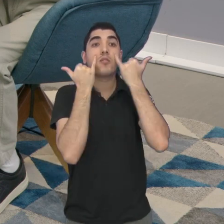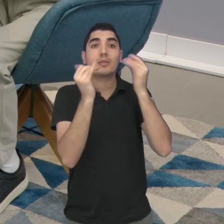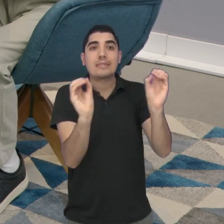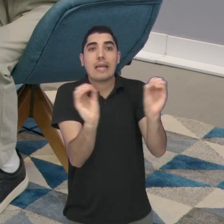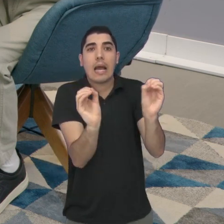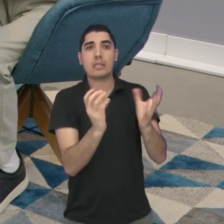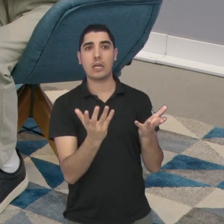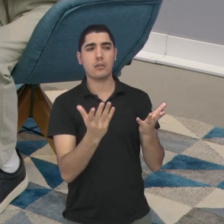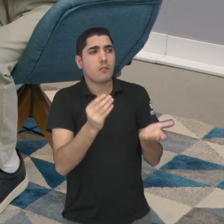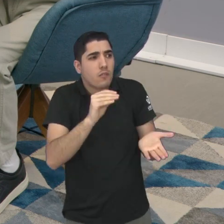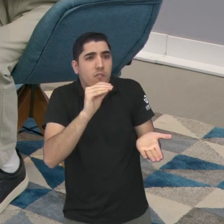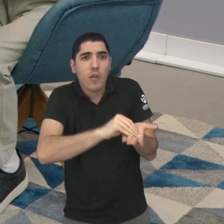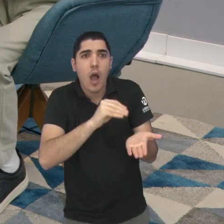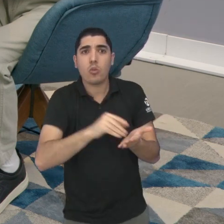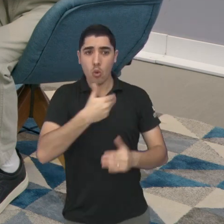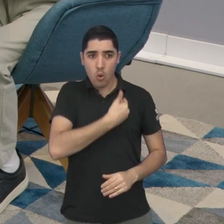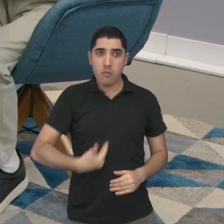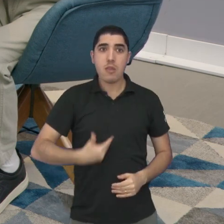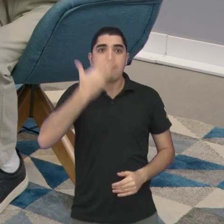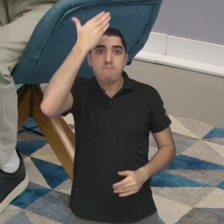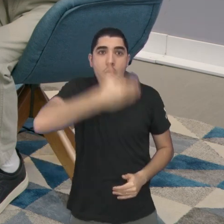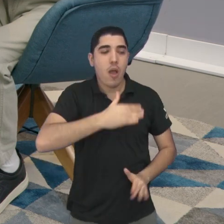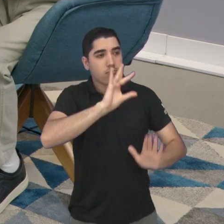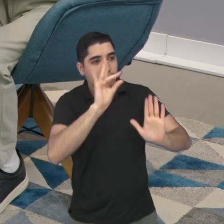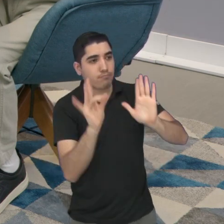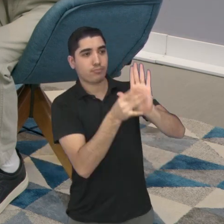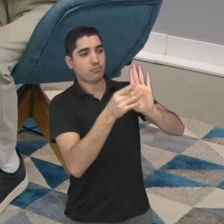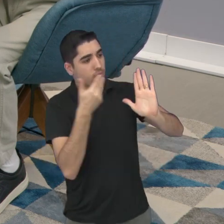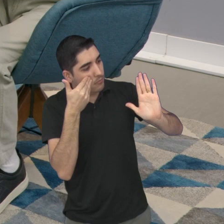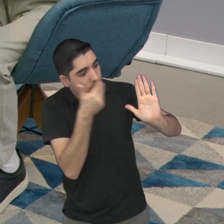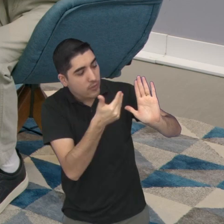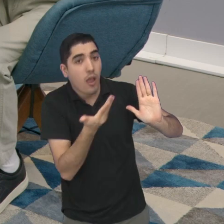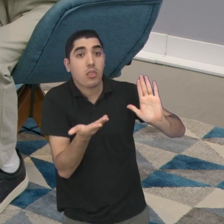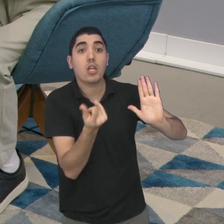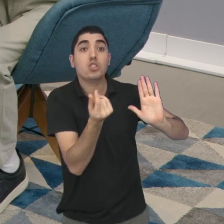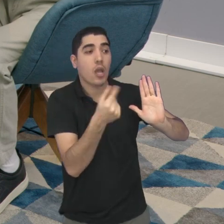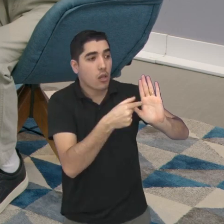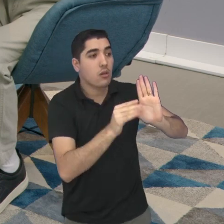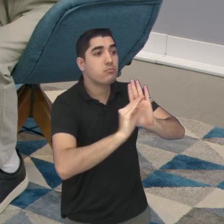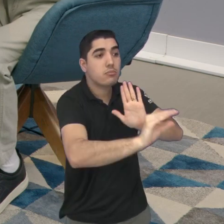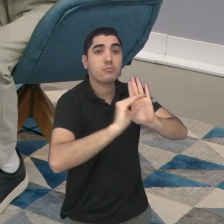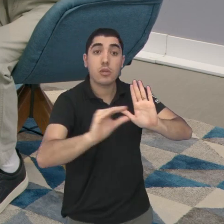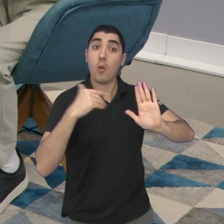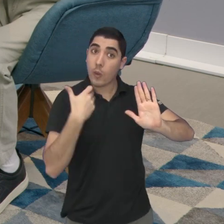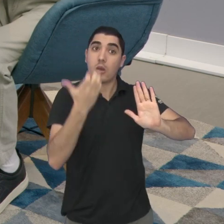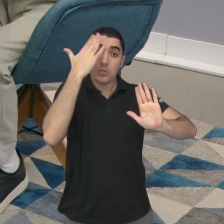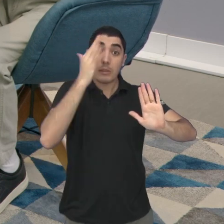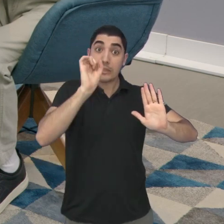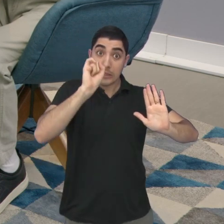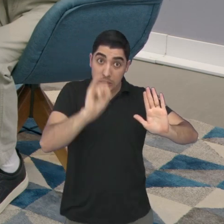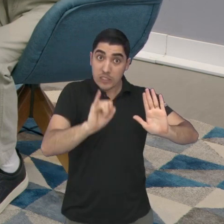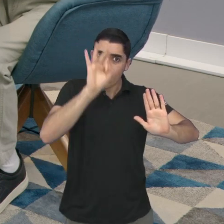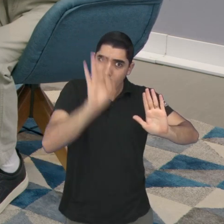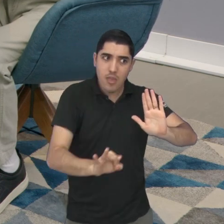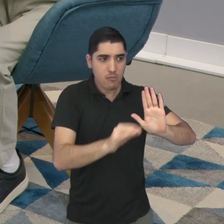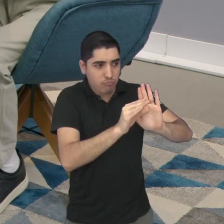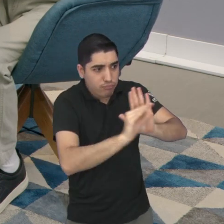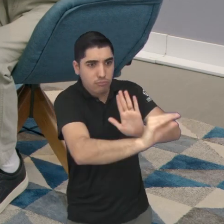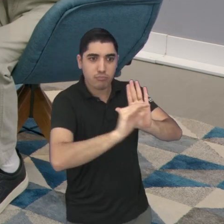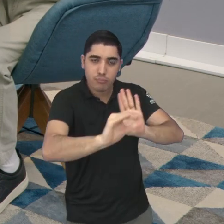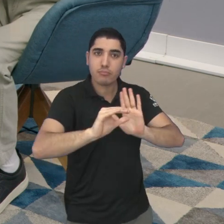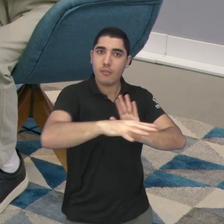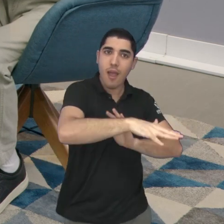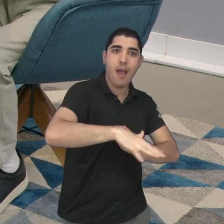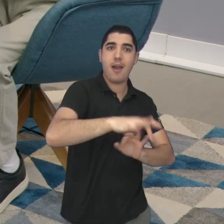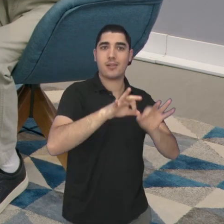essa falta de transparência do governo eu acho que é muito problemática, porque é isso, a gente quer saber para onde vai o dinheiro, a gente quer garantir que esse dinheiro está indo para as regiões certas, né?